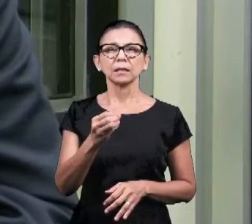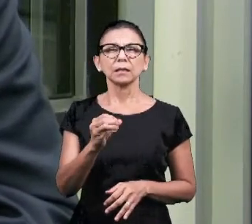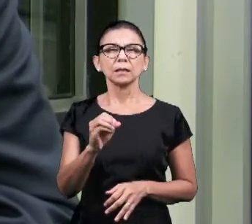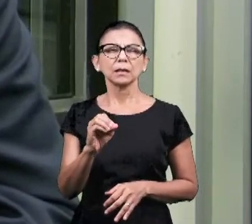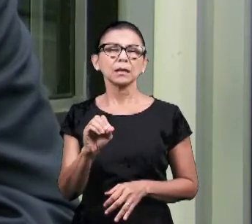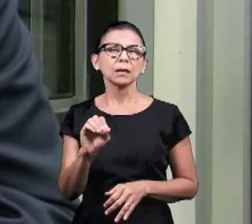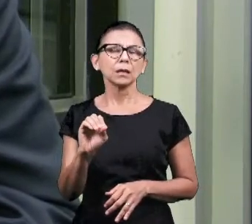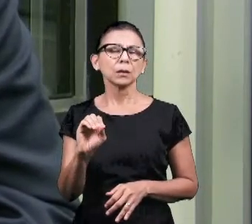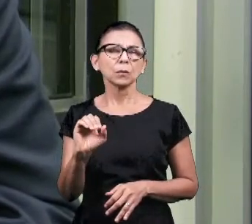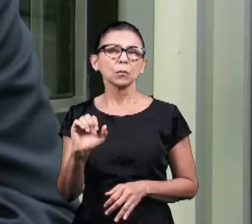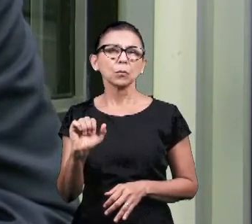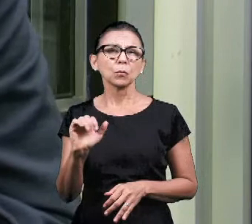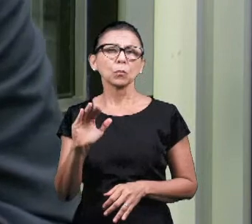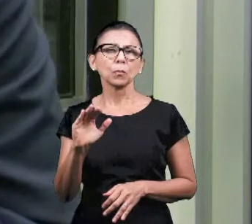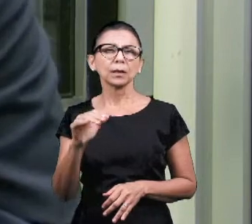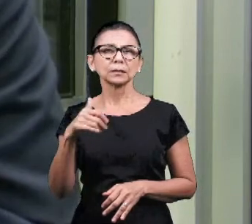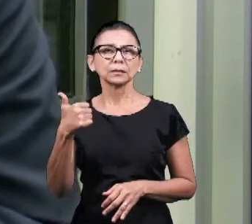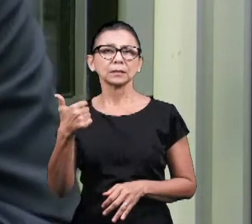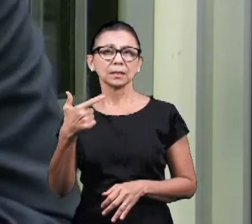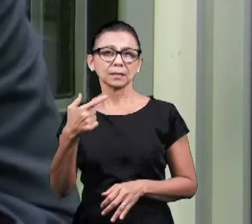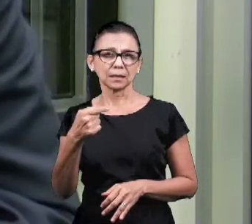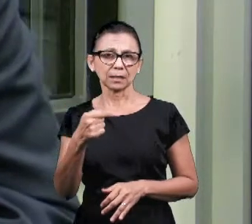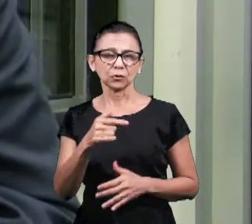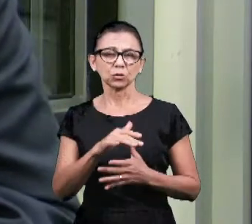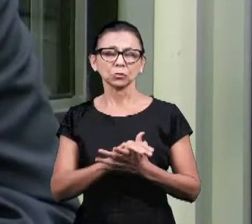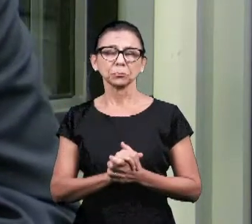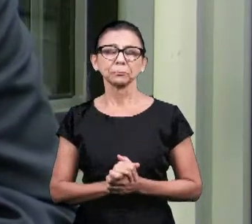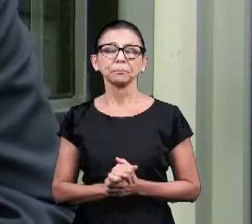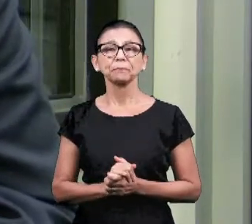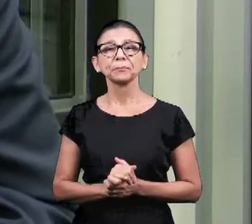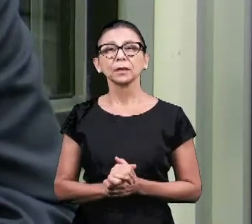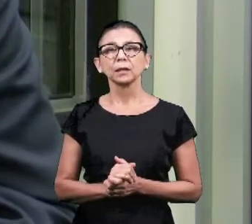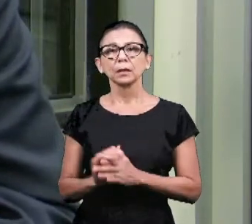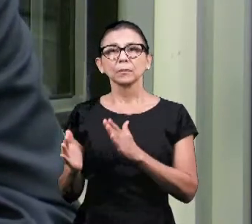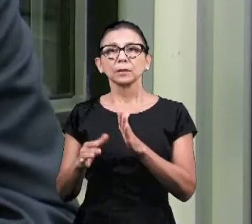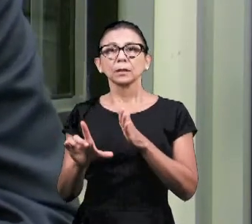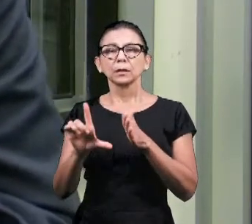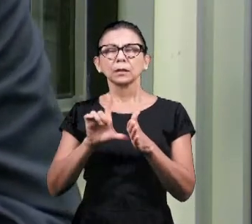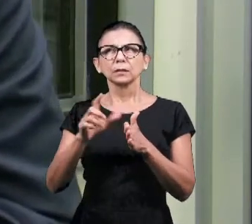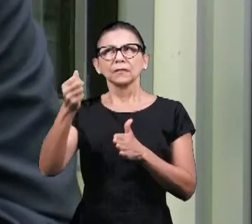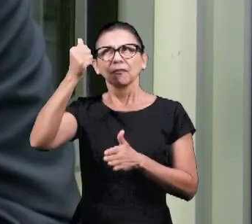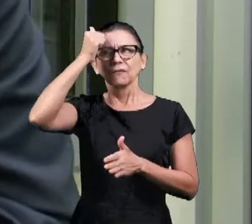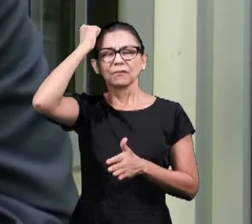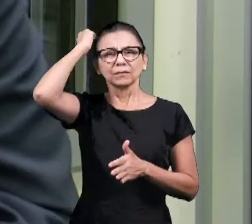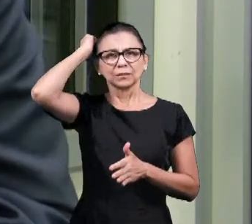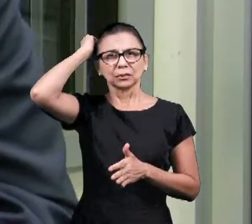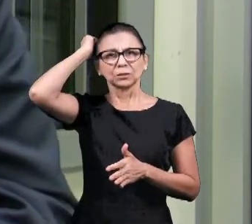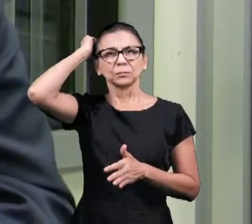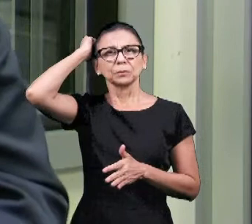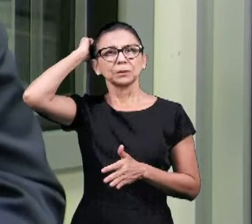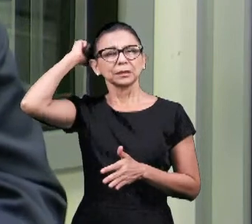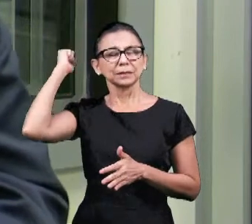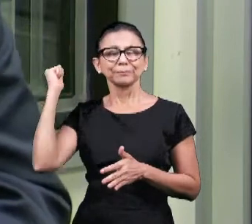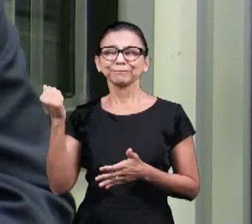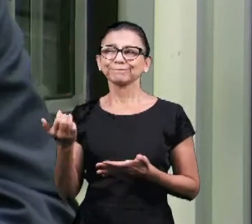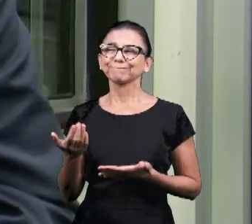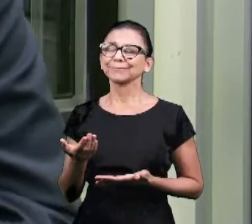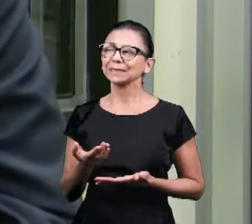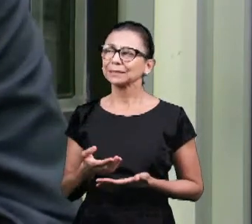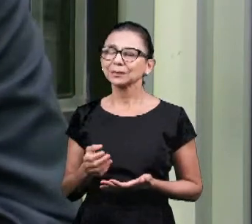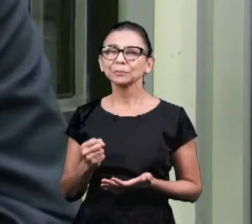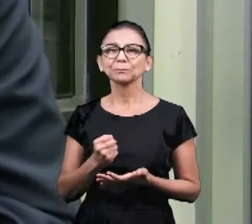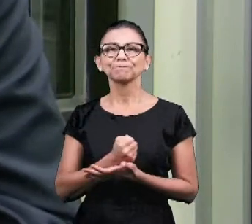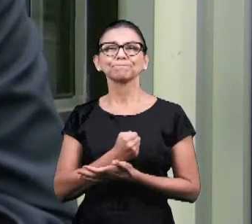fase de pré-vestibular, e eu queria estudar com alguém para